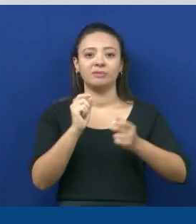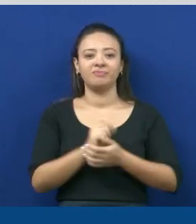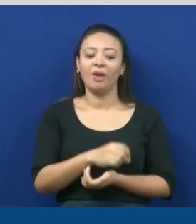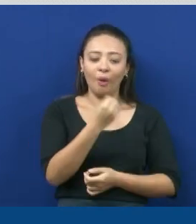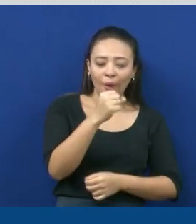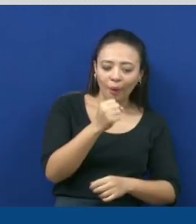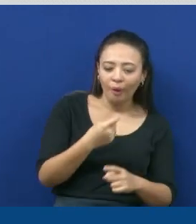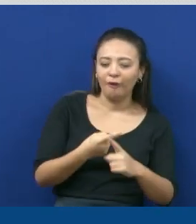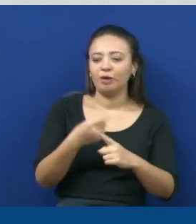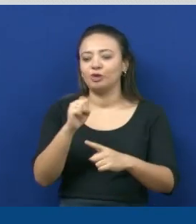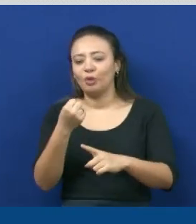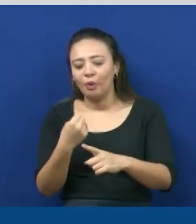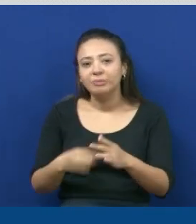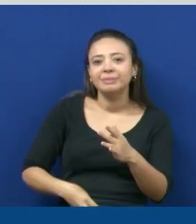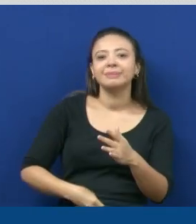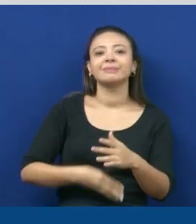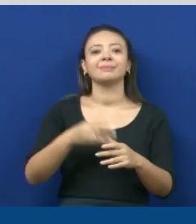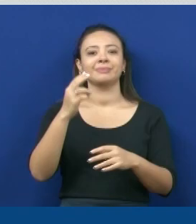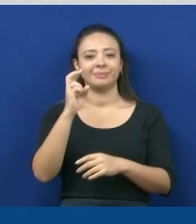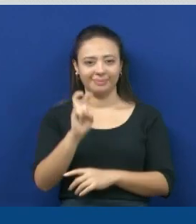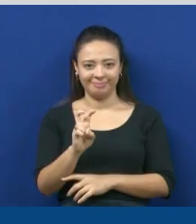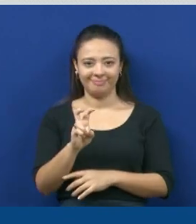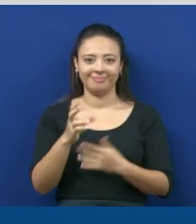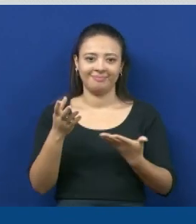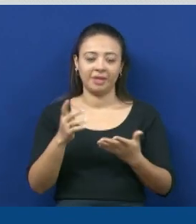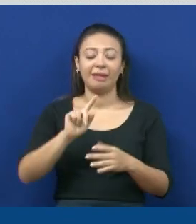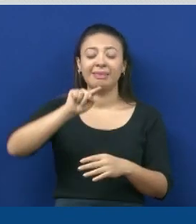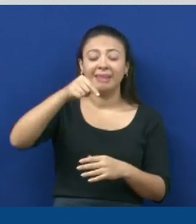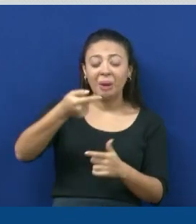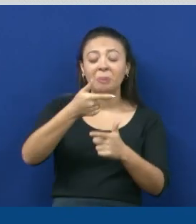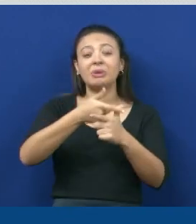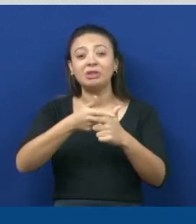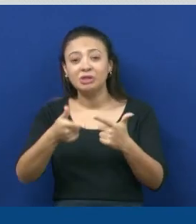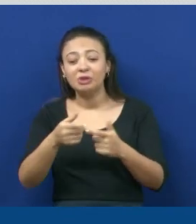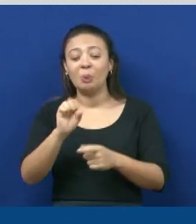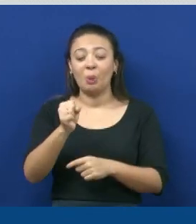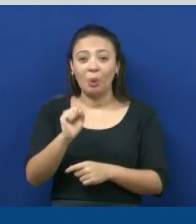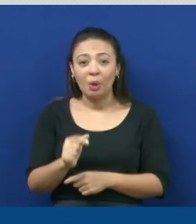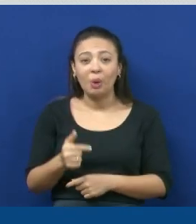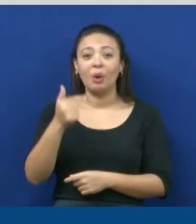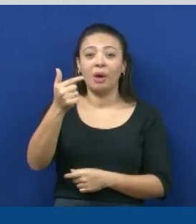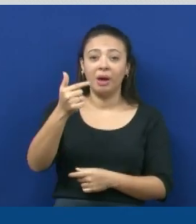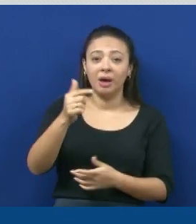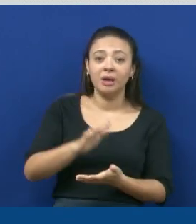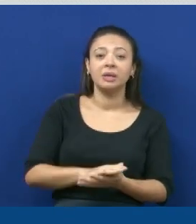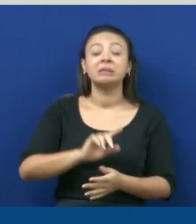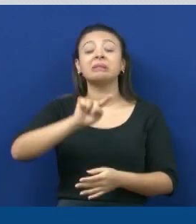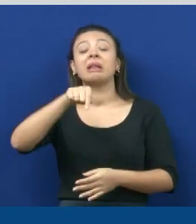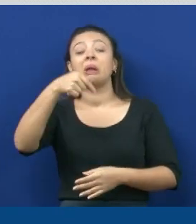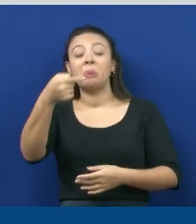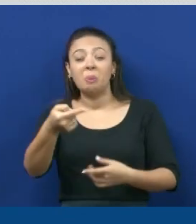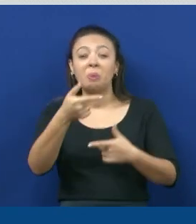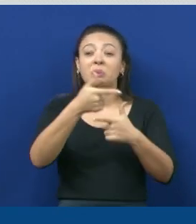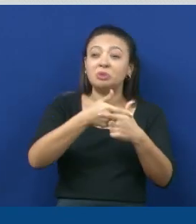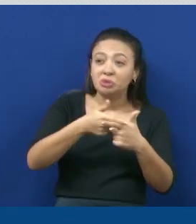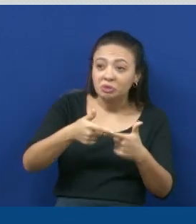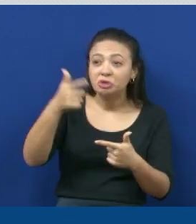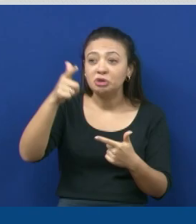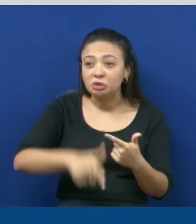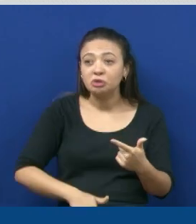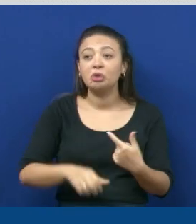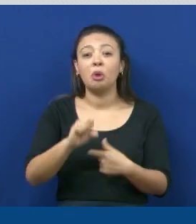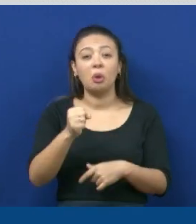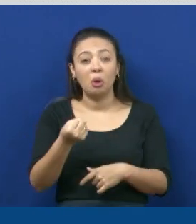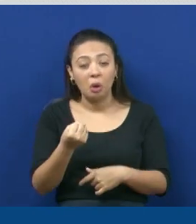8 vezes 8 vezes 8, 5 vezes. Depois, dividido por 8 ao quadrado, que é 64, dividido de novo por 8 ao